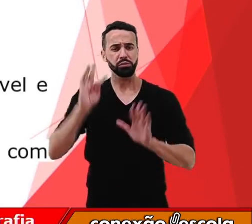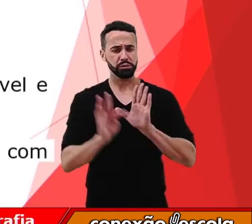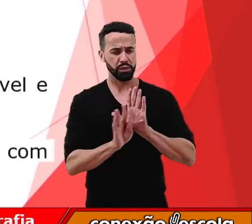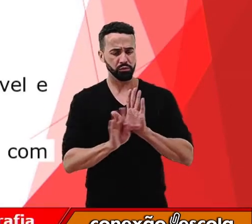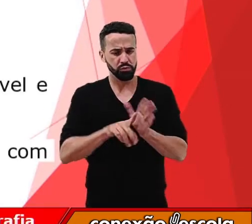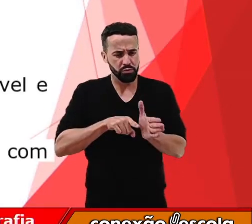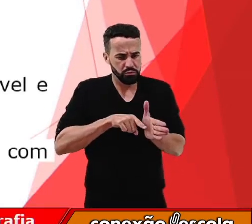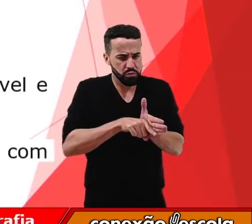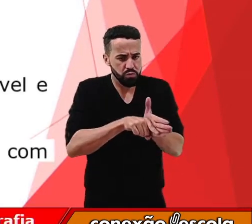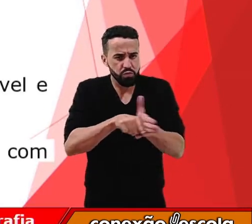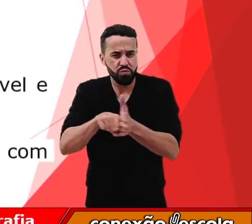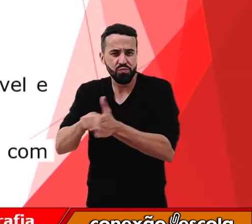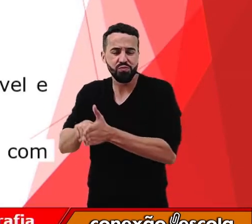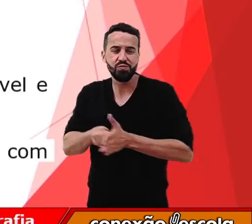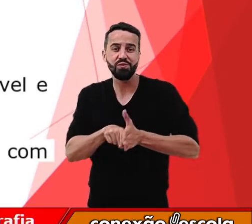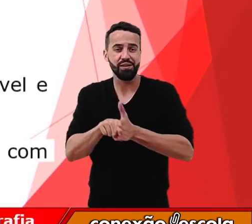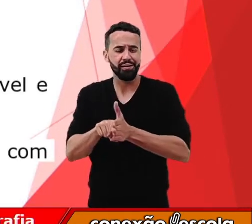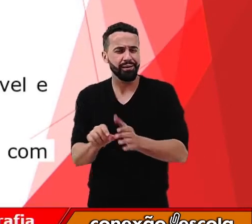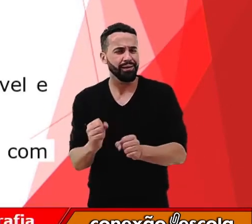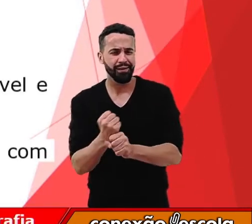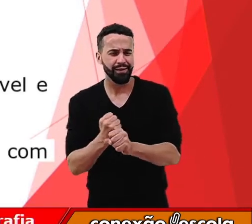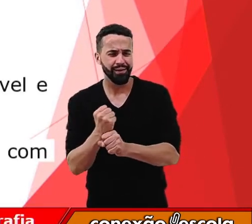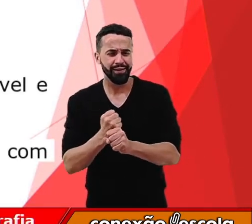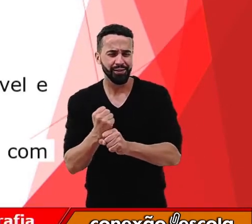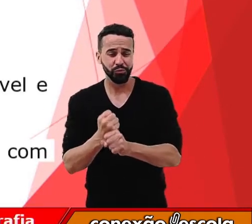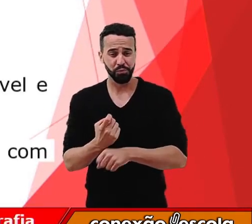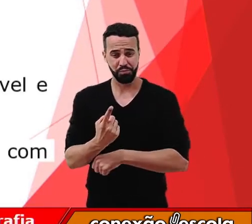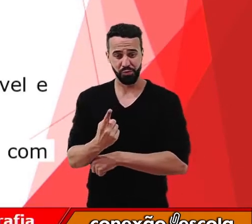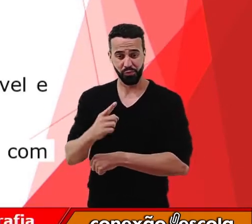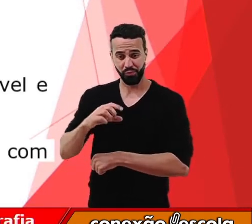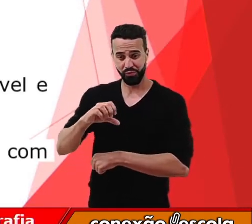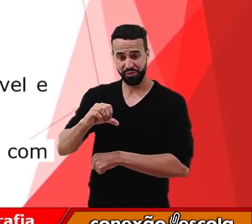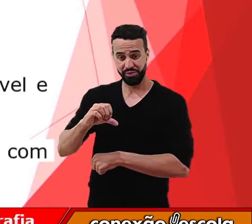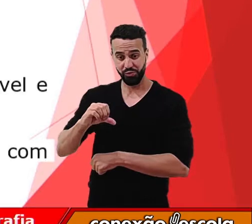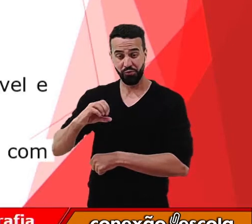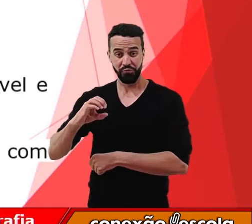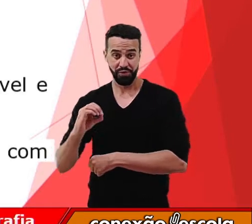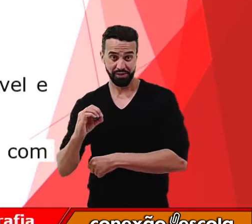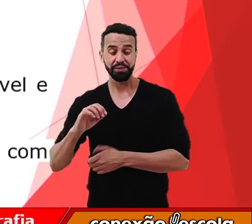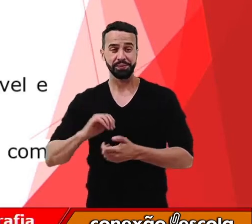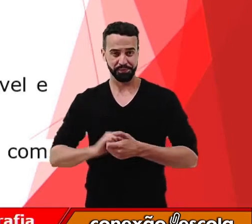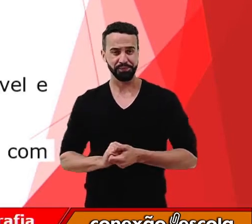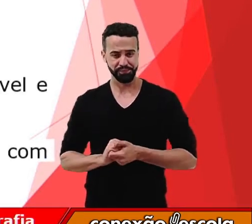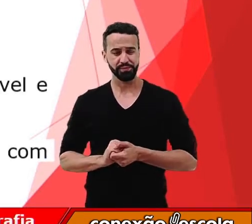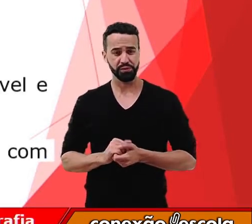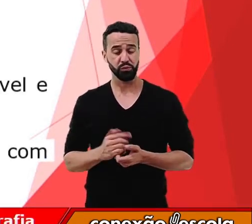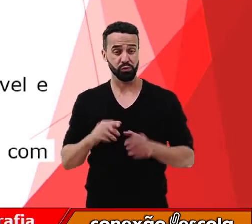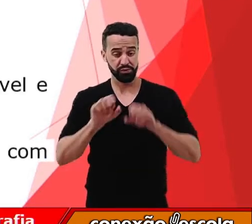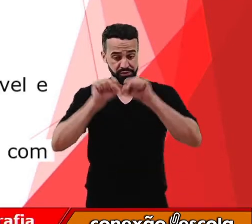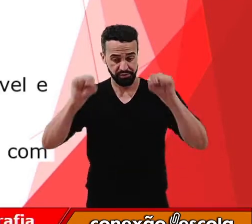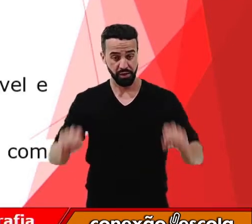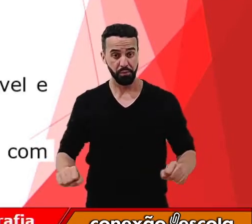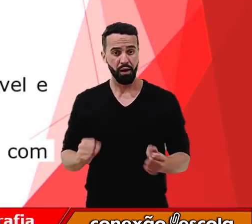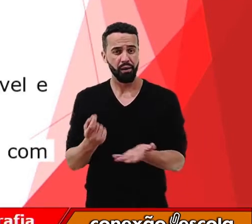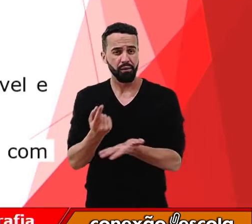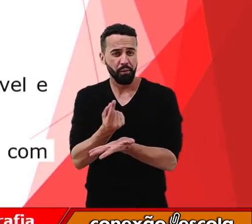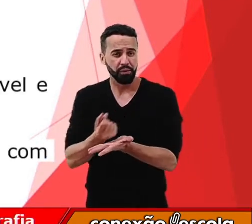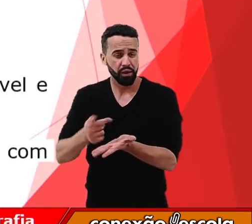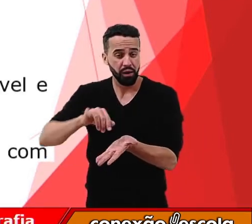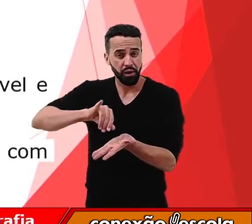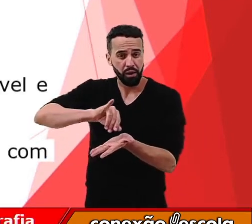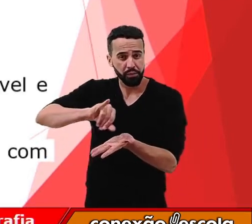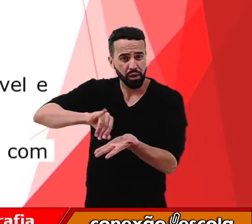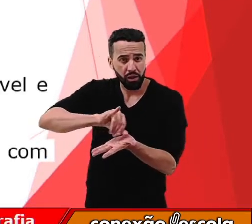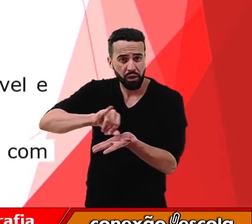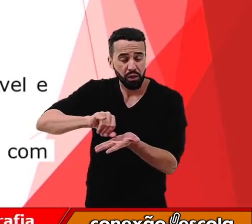Técnico-Científico-Informacional, em meados dos anos 90. A expansão do sistema capitalista, com a lógica de produção